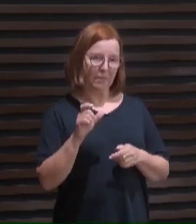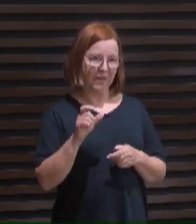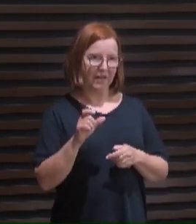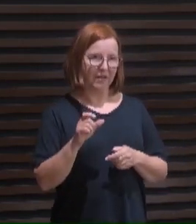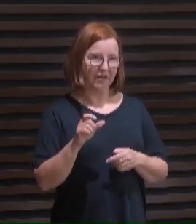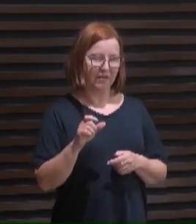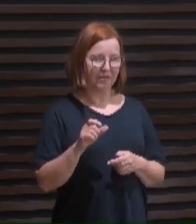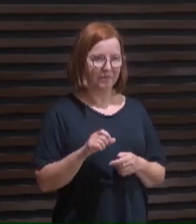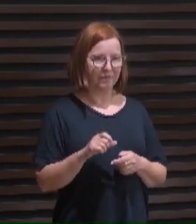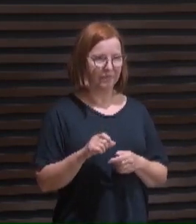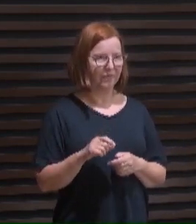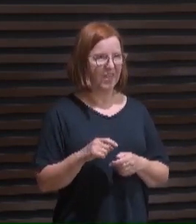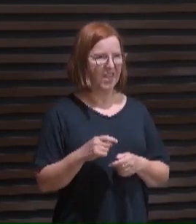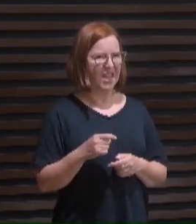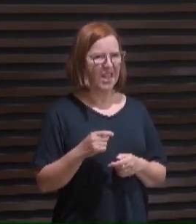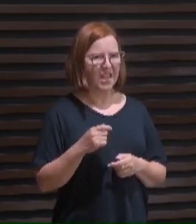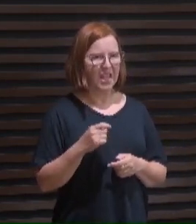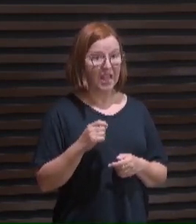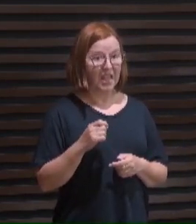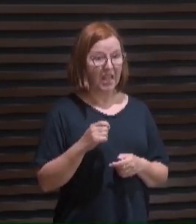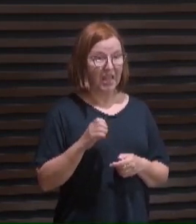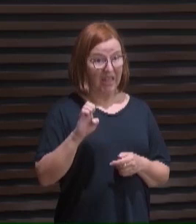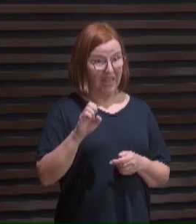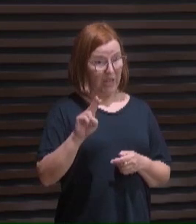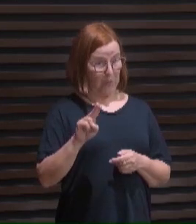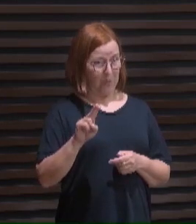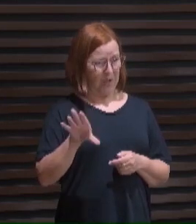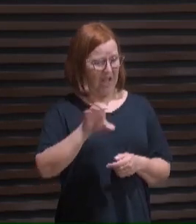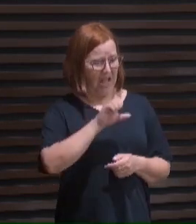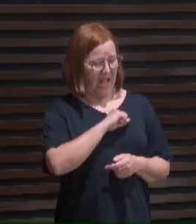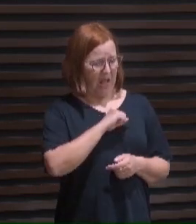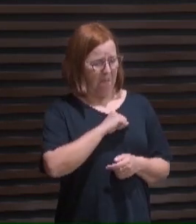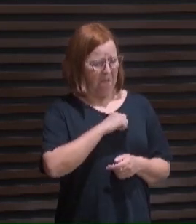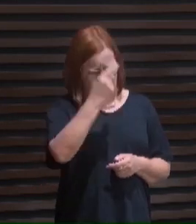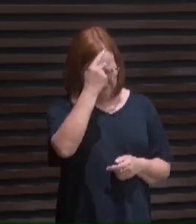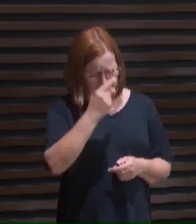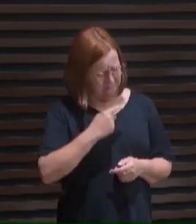philautos, eu amo a mim mesmo. Por que os casamentos acabam?